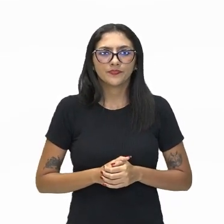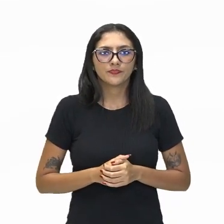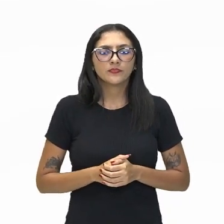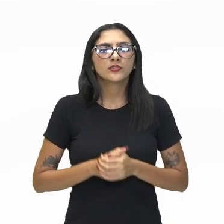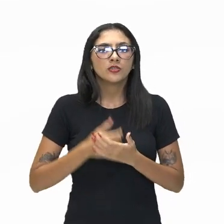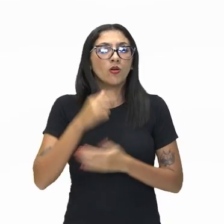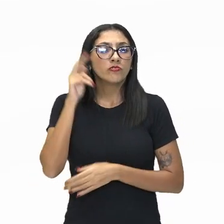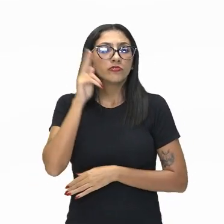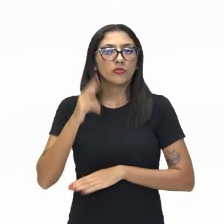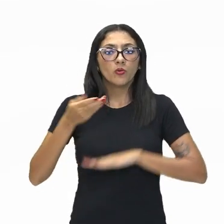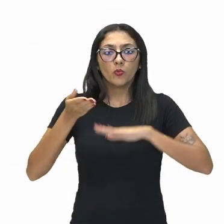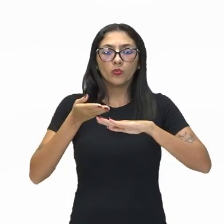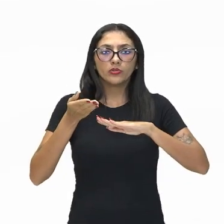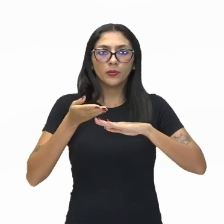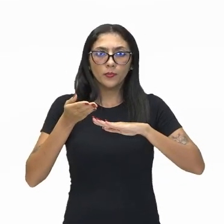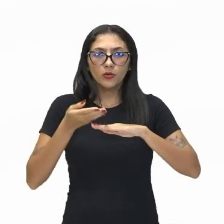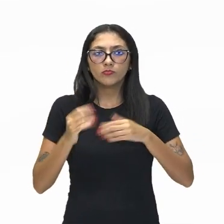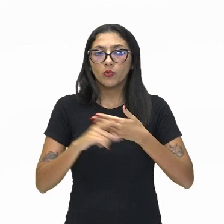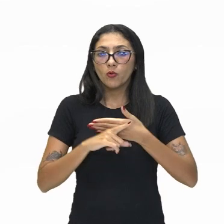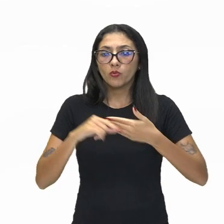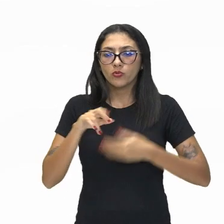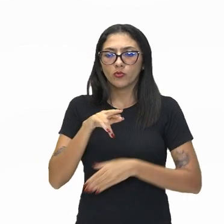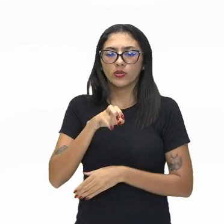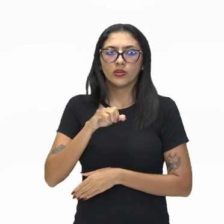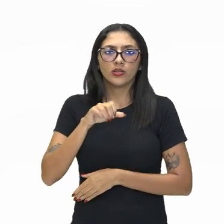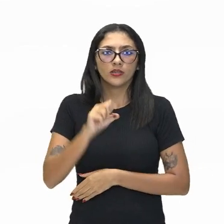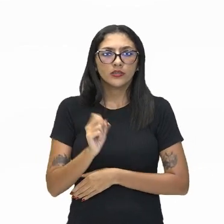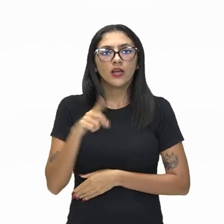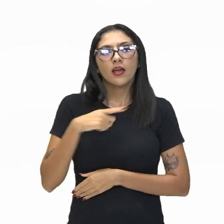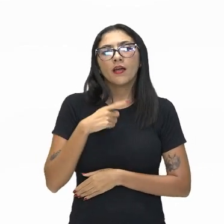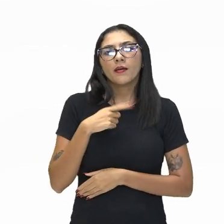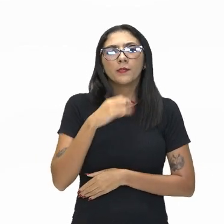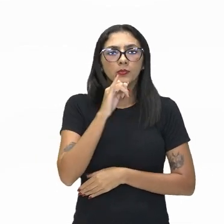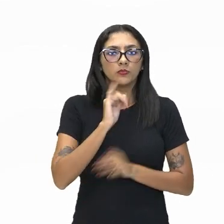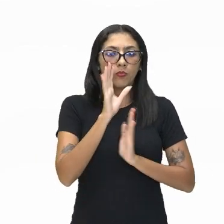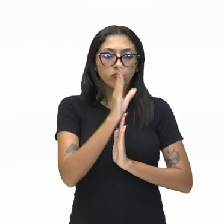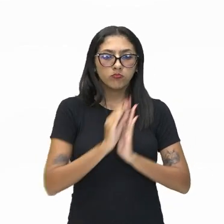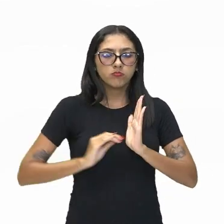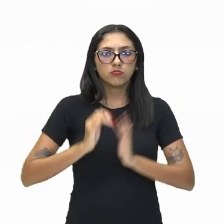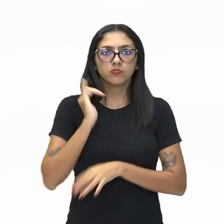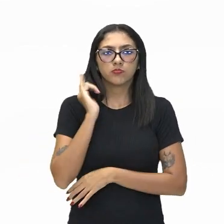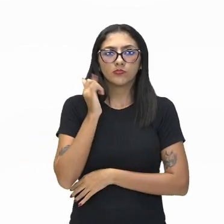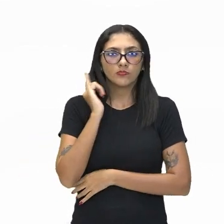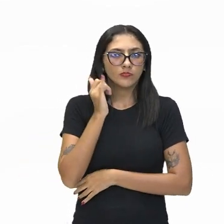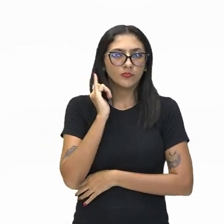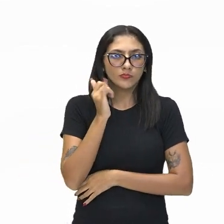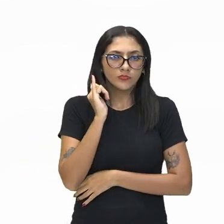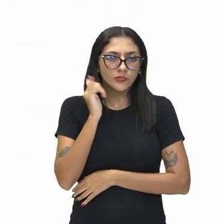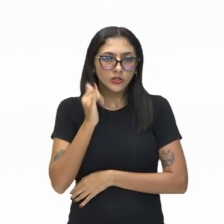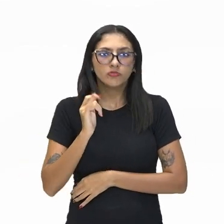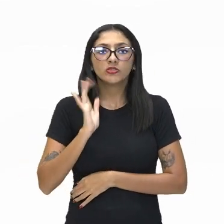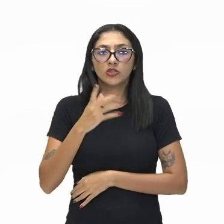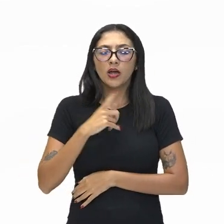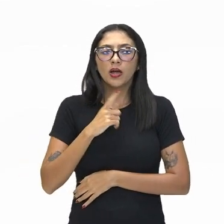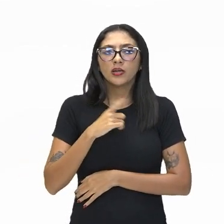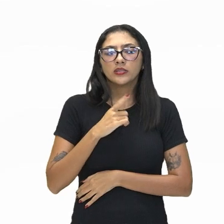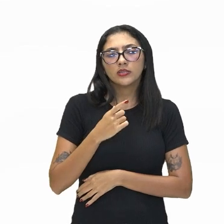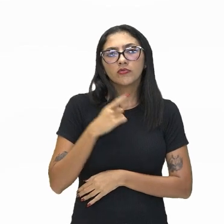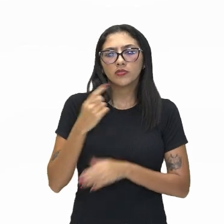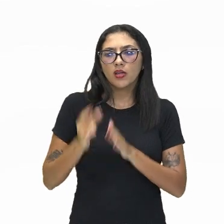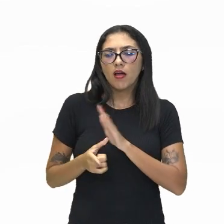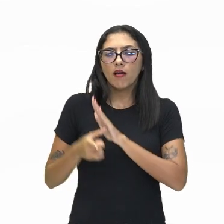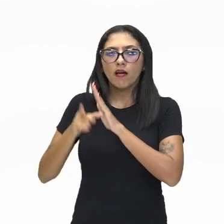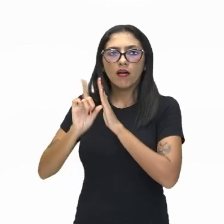contemporâneo, segundo Reis, é reflexo de uma narrativa que se foi construído nas últimas